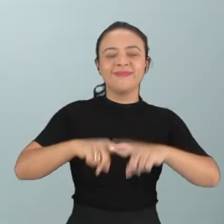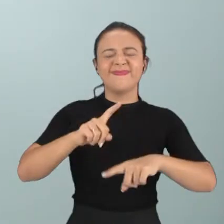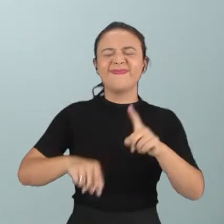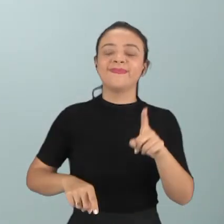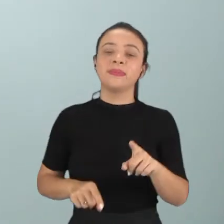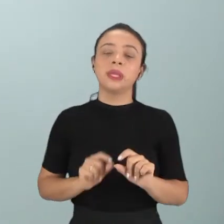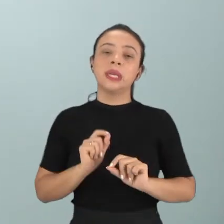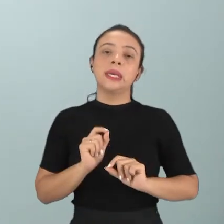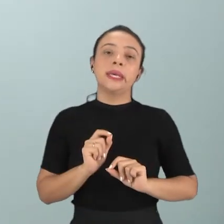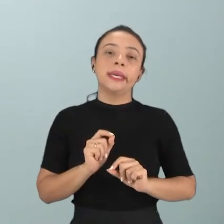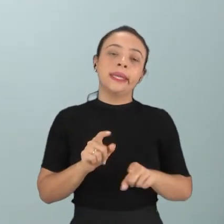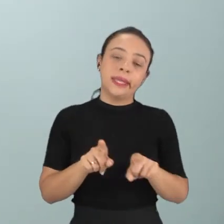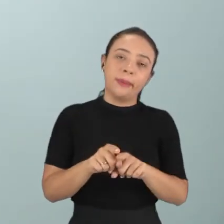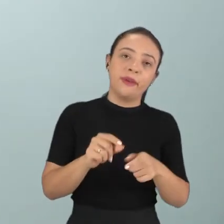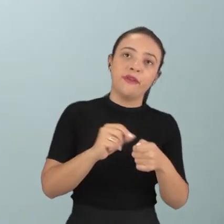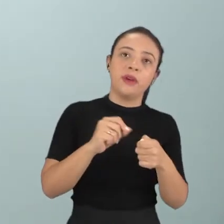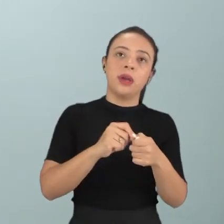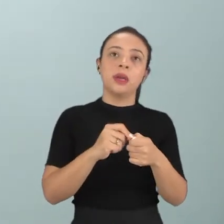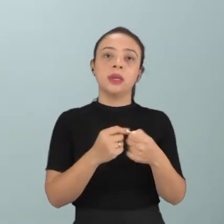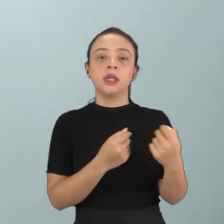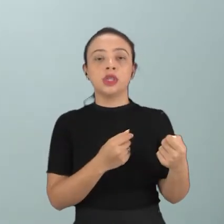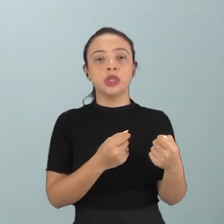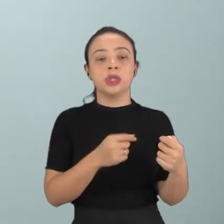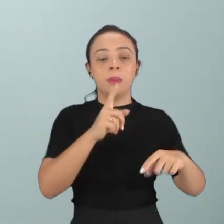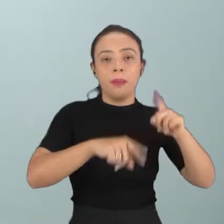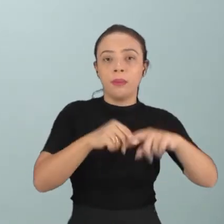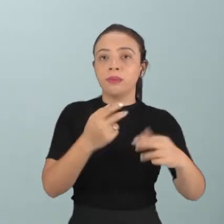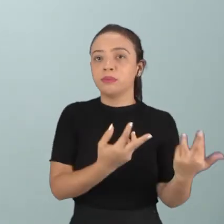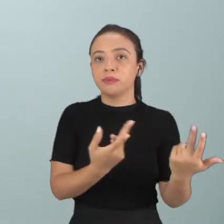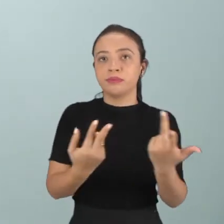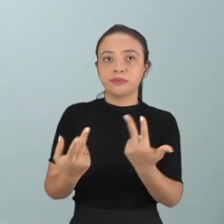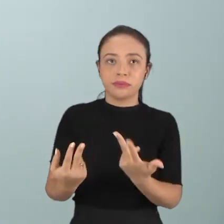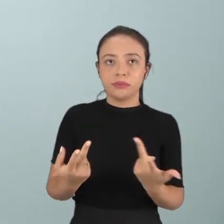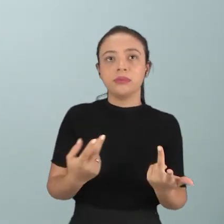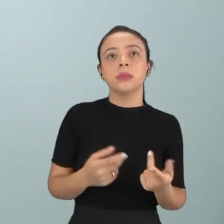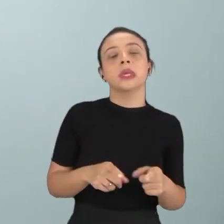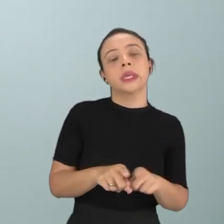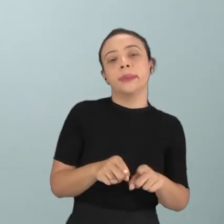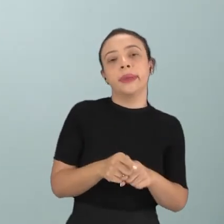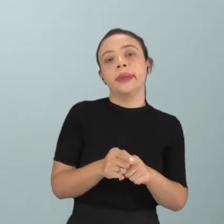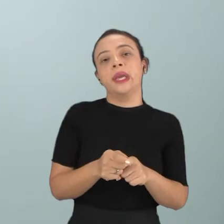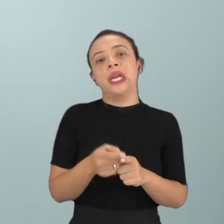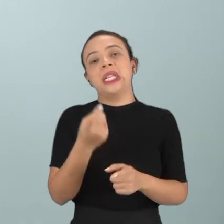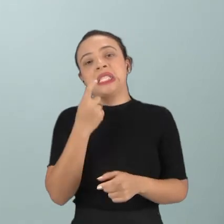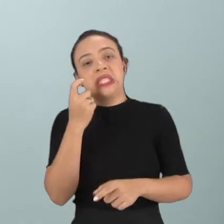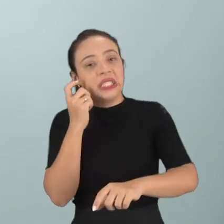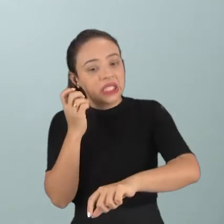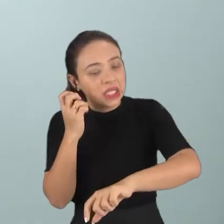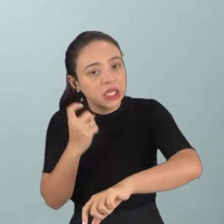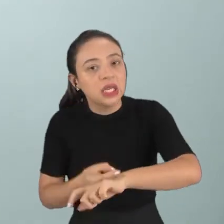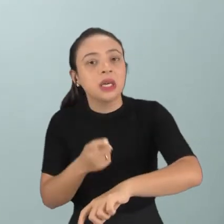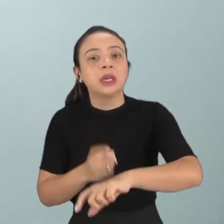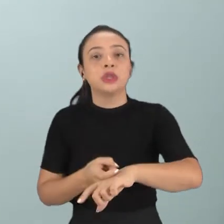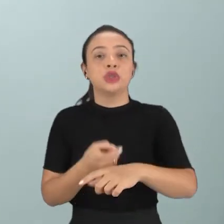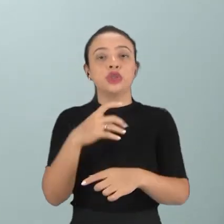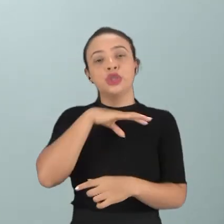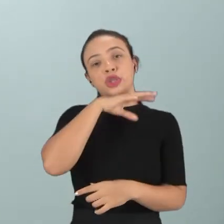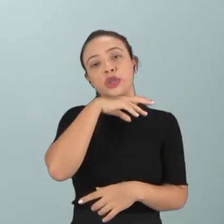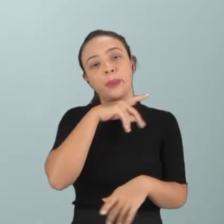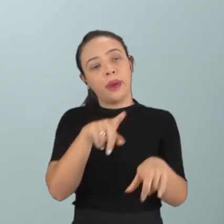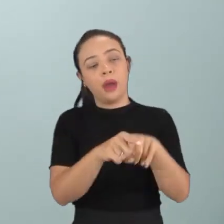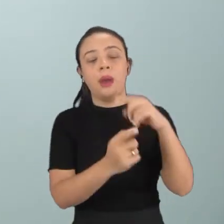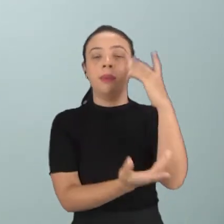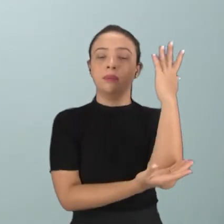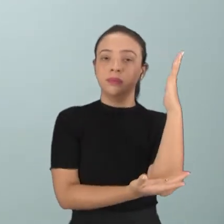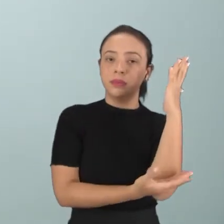Geralmente, eles são confeccionados do mesmo material, cabaças, ossos de animais, alguns galhos de árvores,